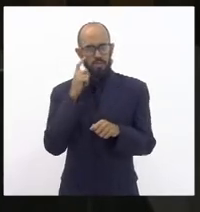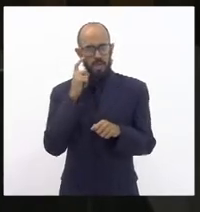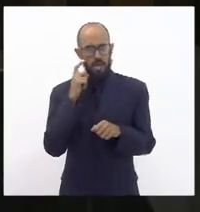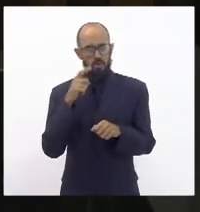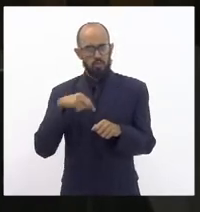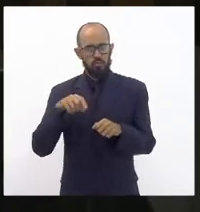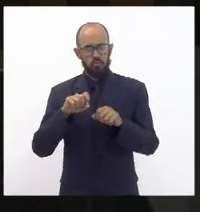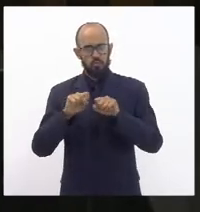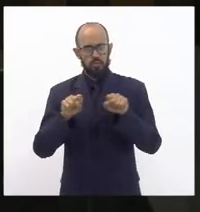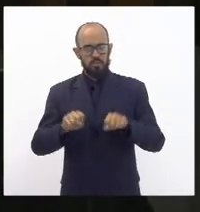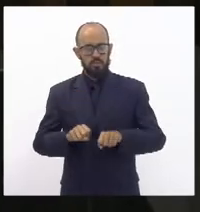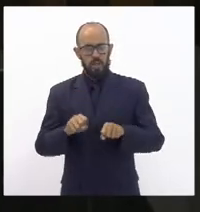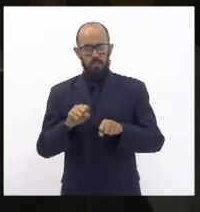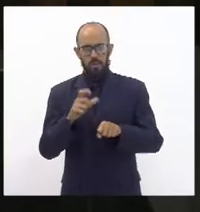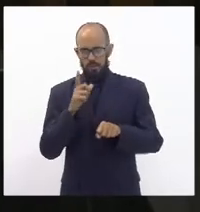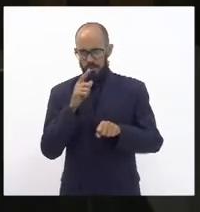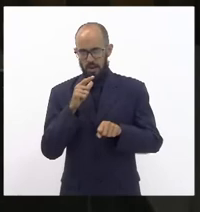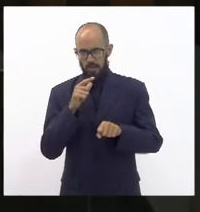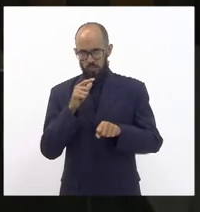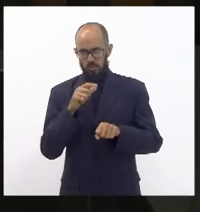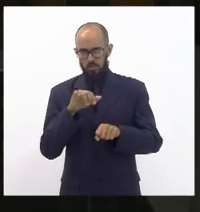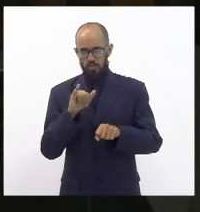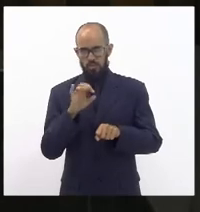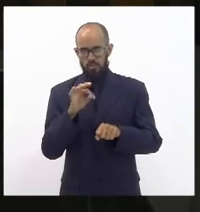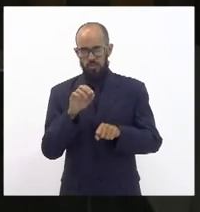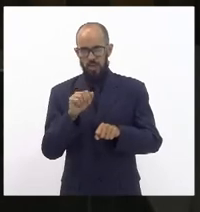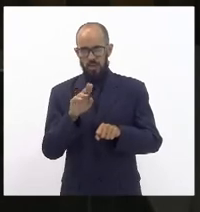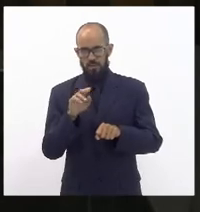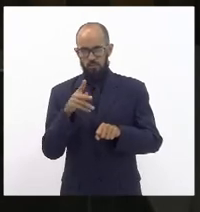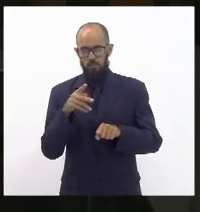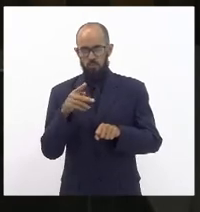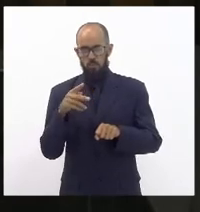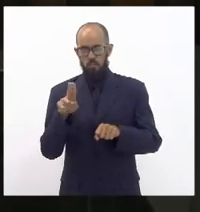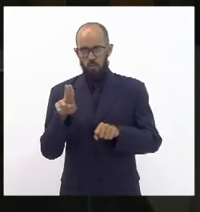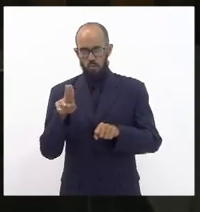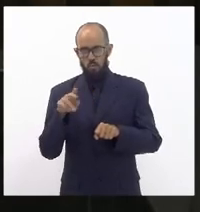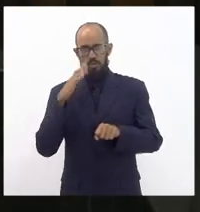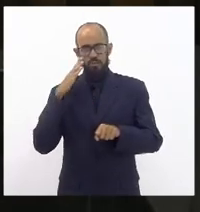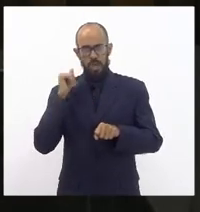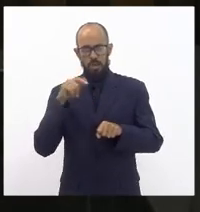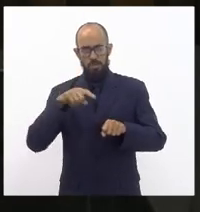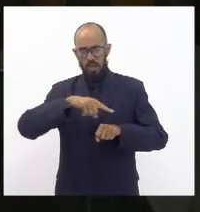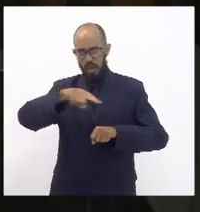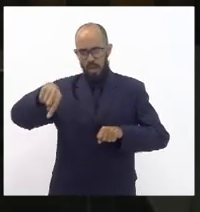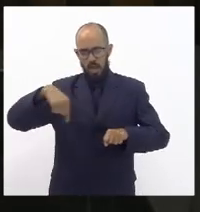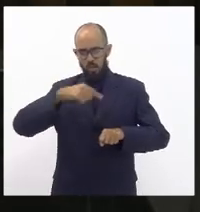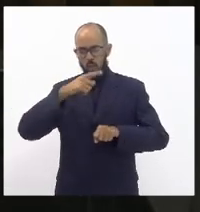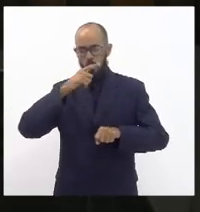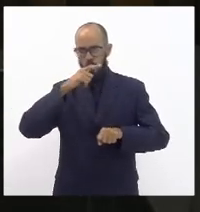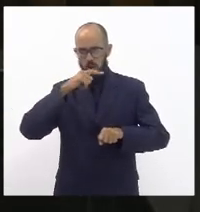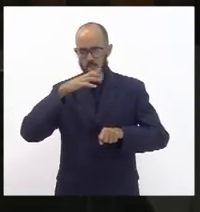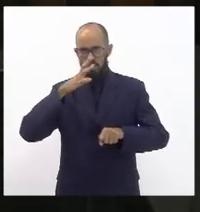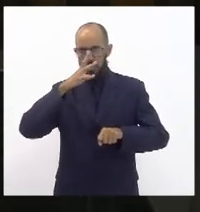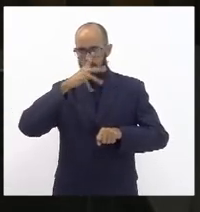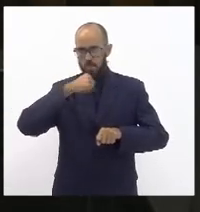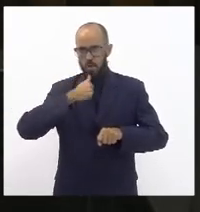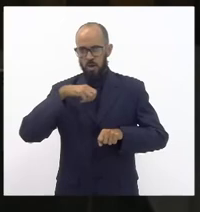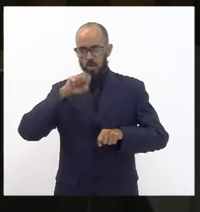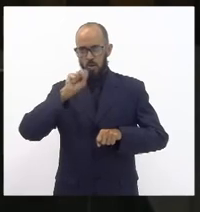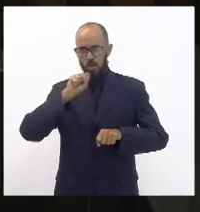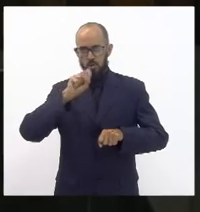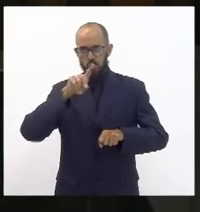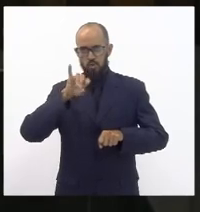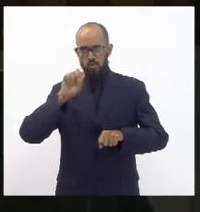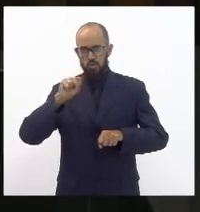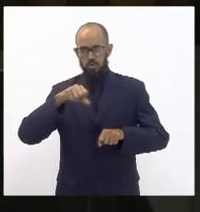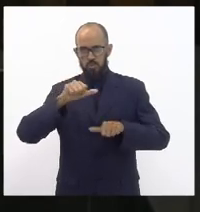com canal de Itaipu todos que quem sabe you a lagoa de Itaipu demora se oito dias para